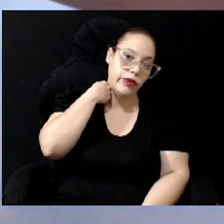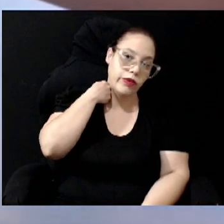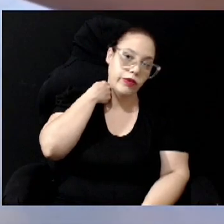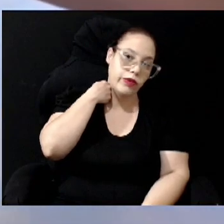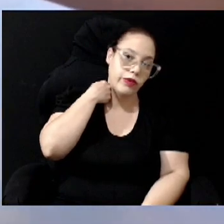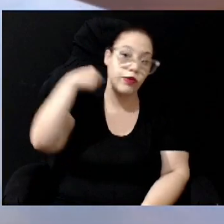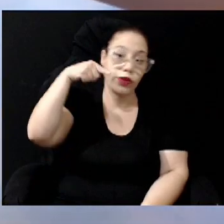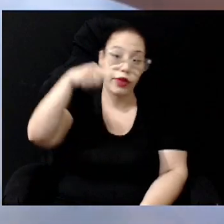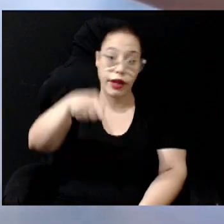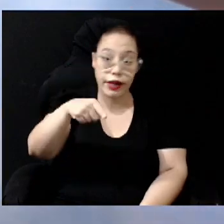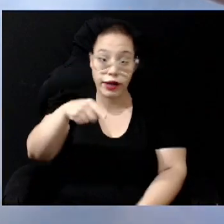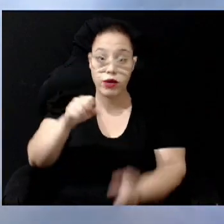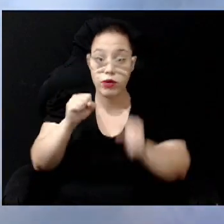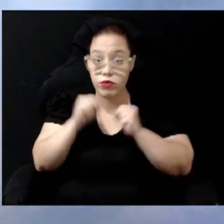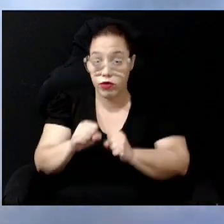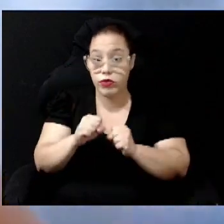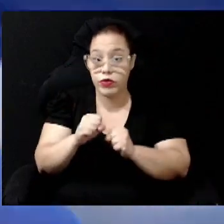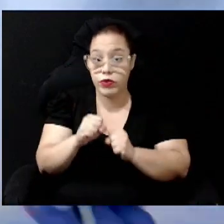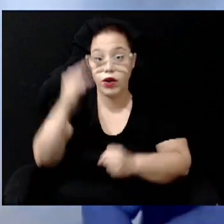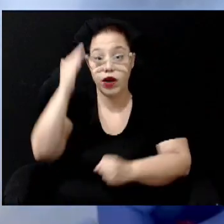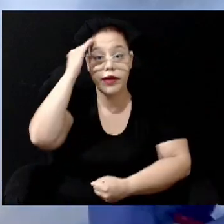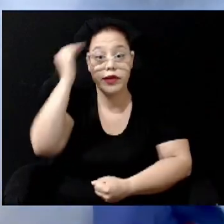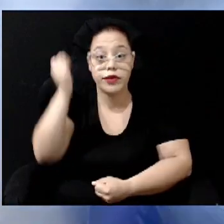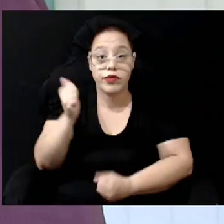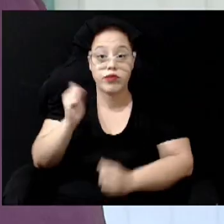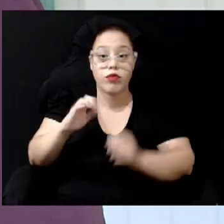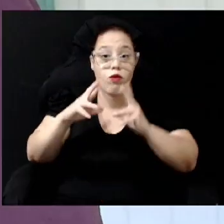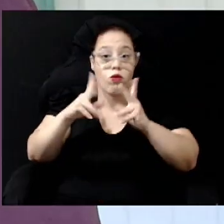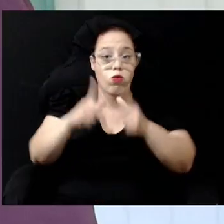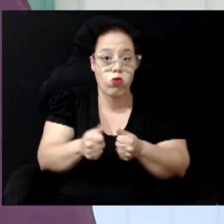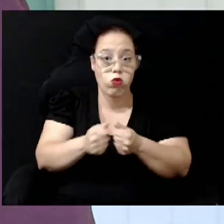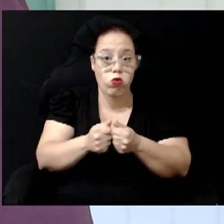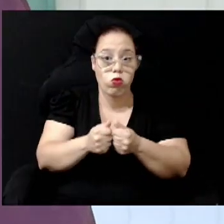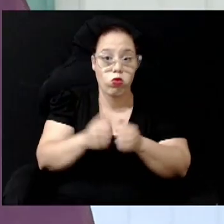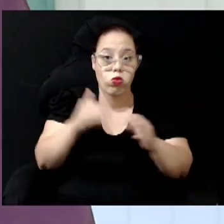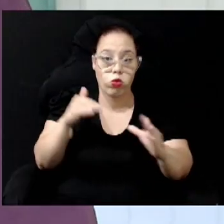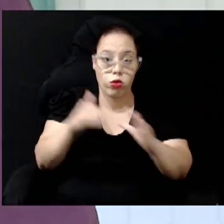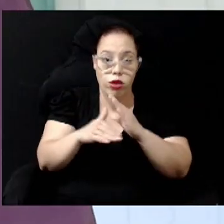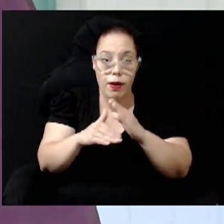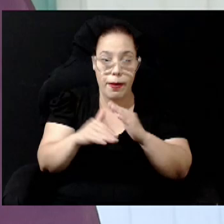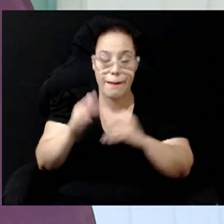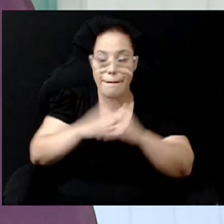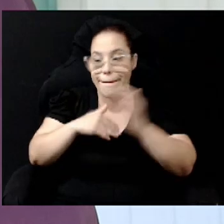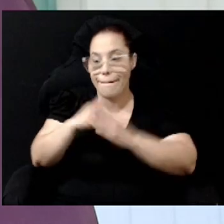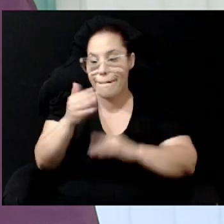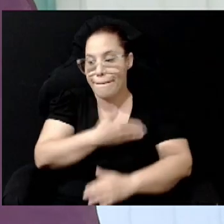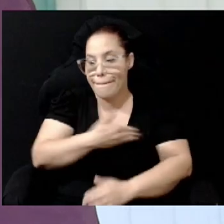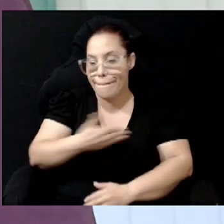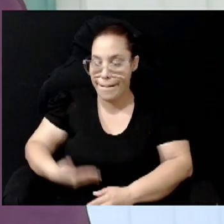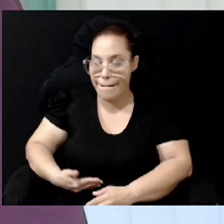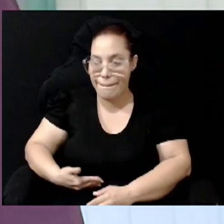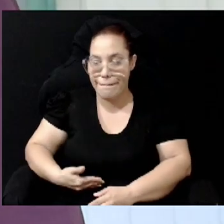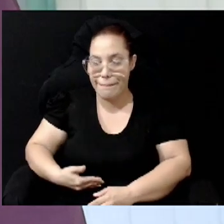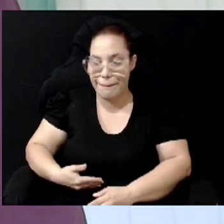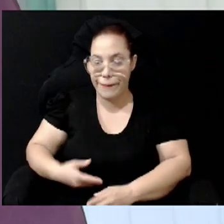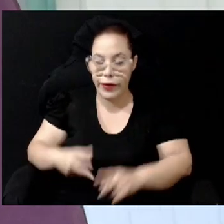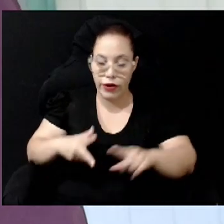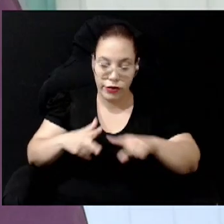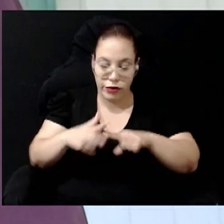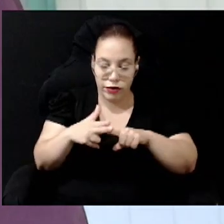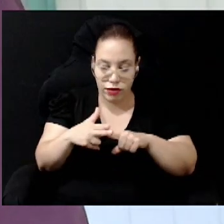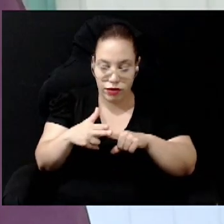é possível a gente saber todas as vezes que ele acessou algum serviço público. Então, seja o castramóvel, o consultório